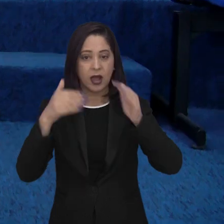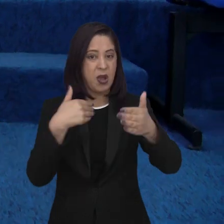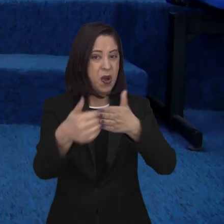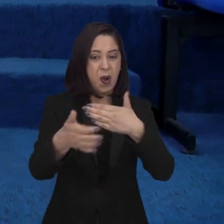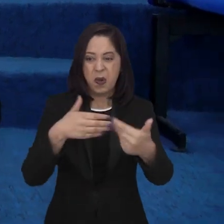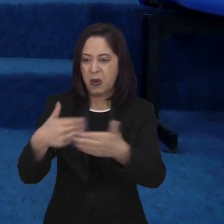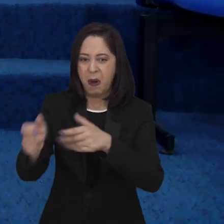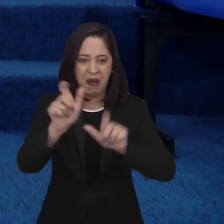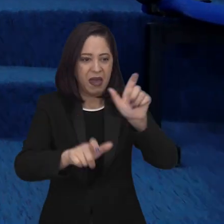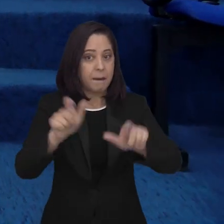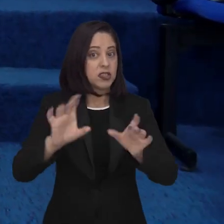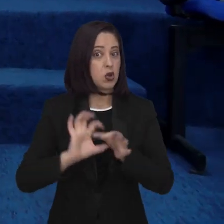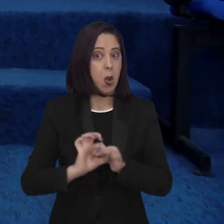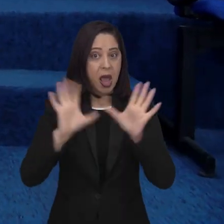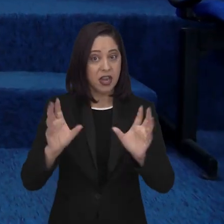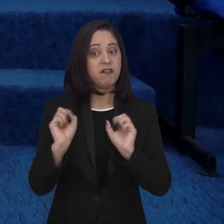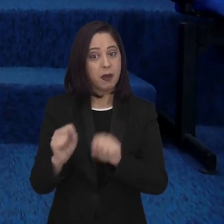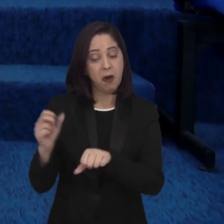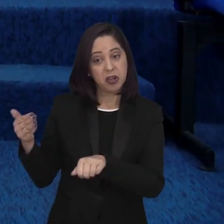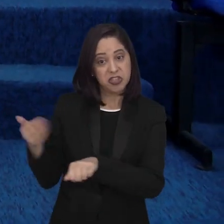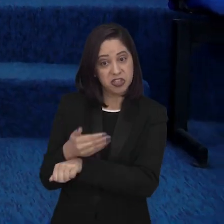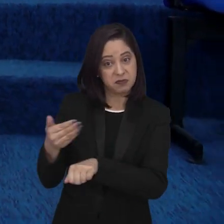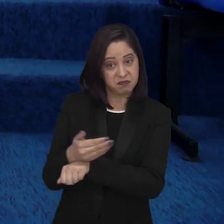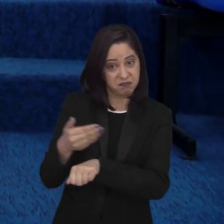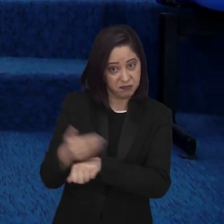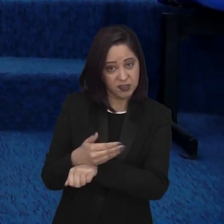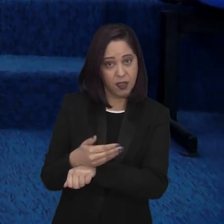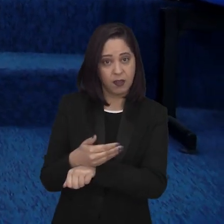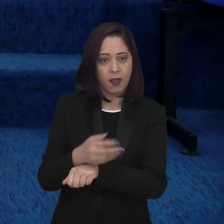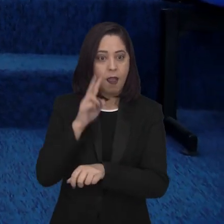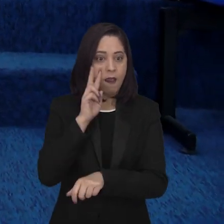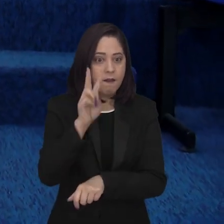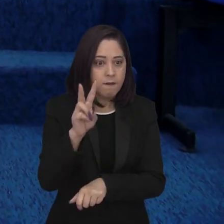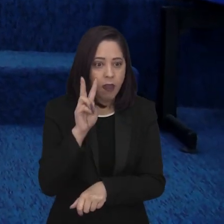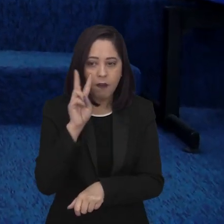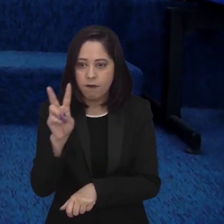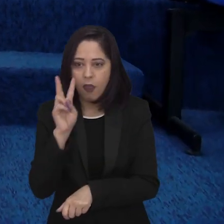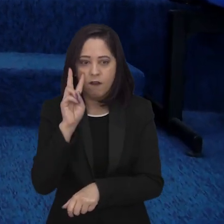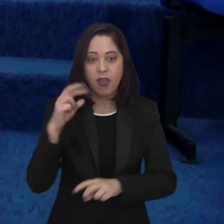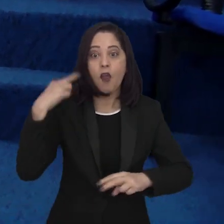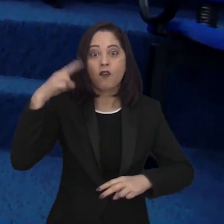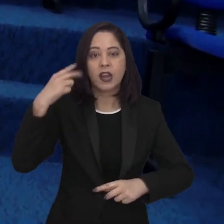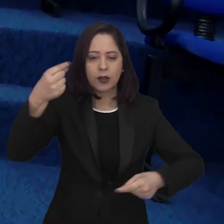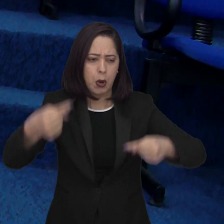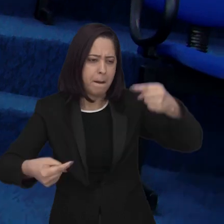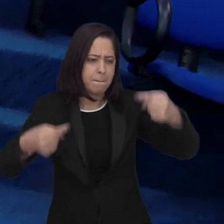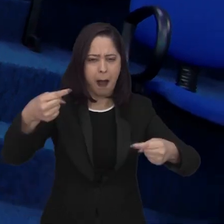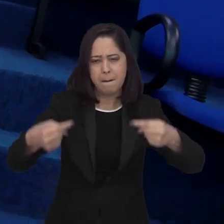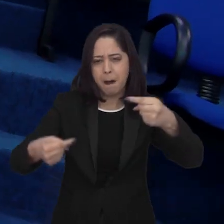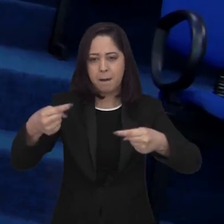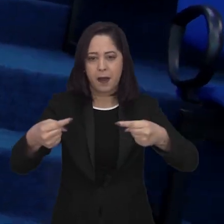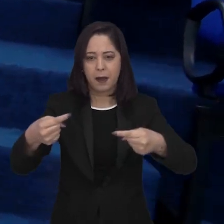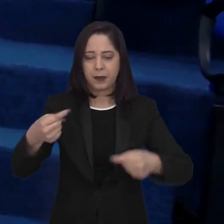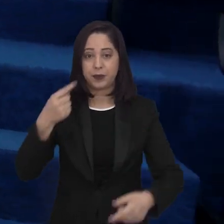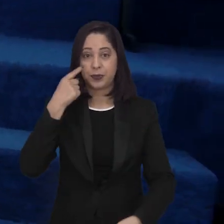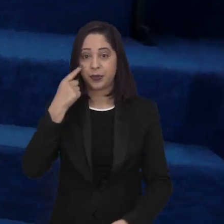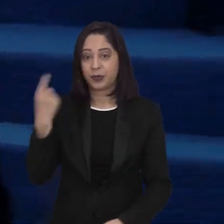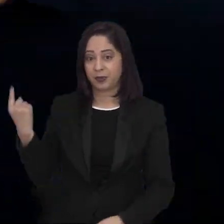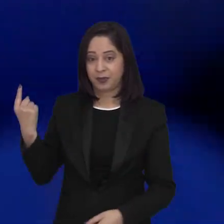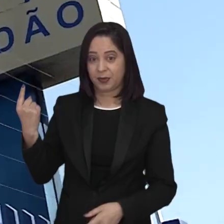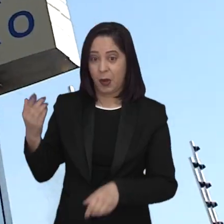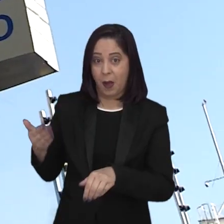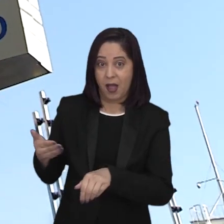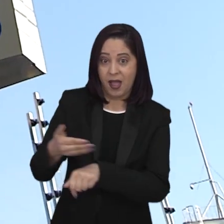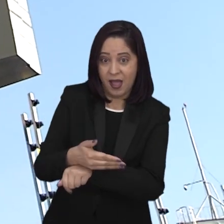público e também que qualquer morador possa vir até aqui e acompanhar de perto o debate dos